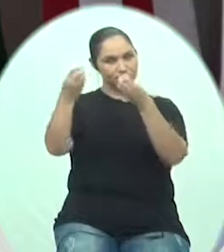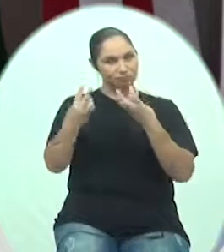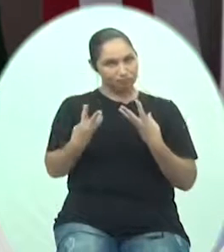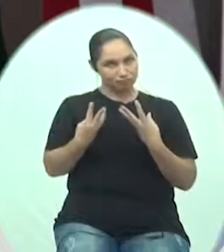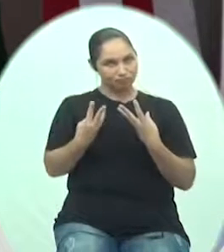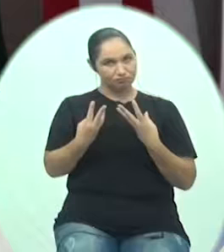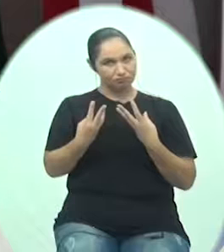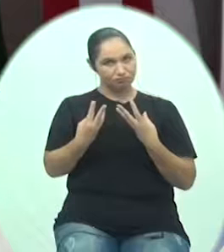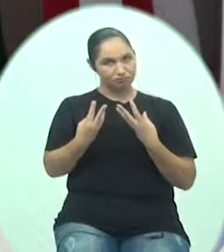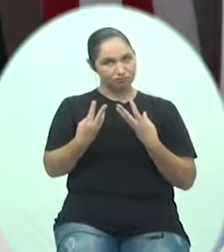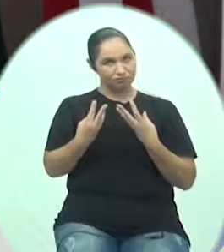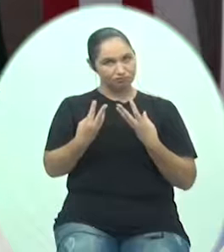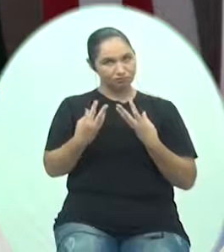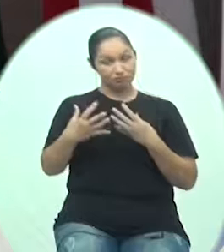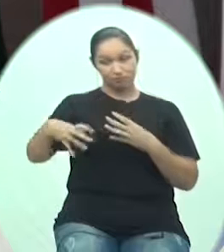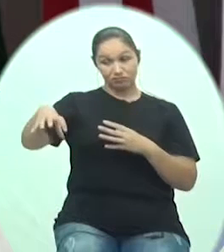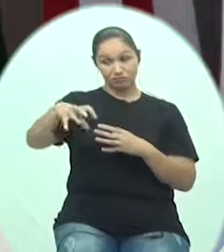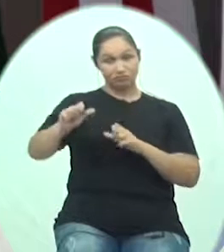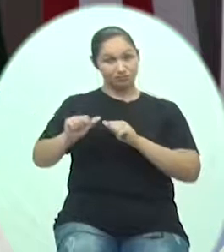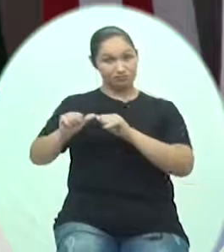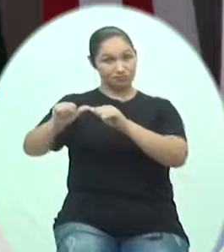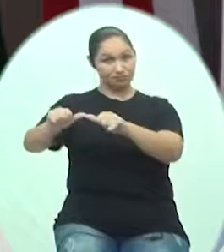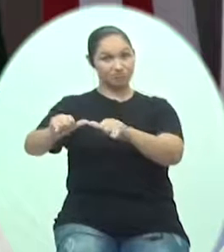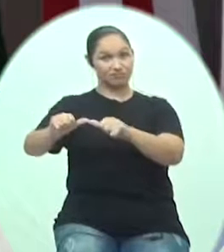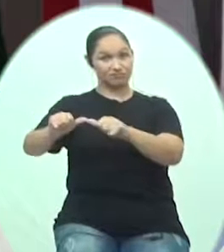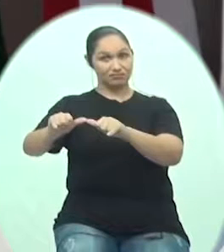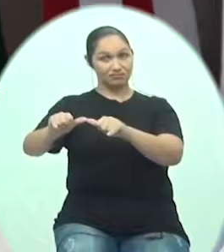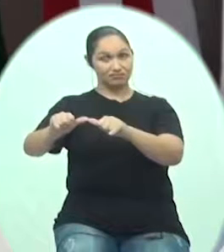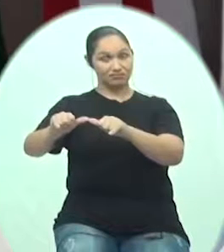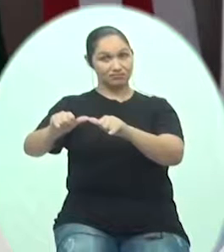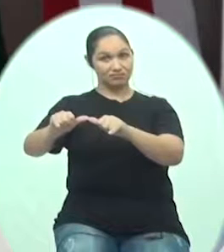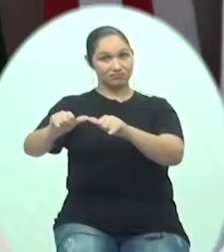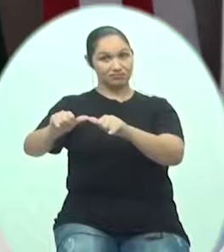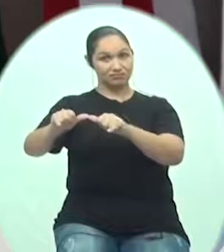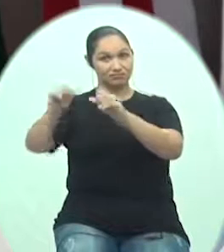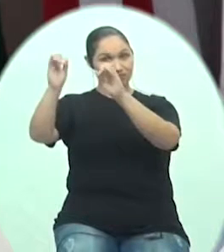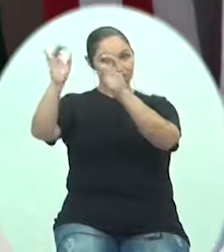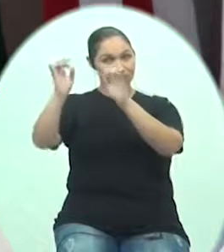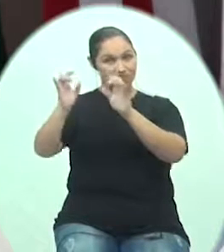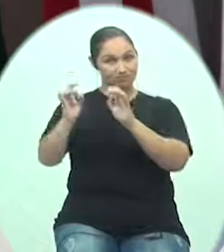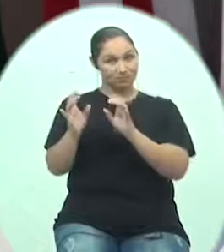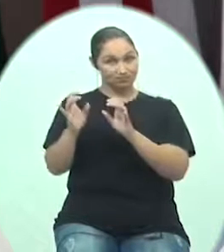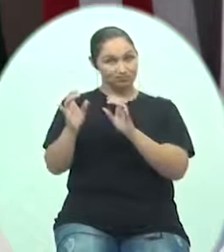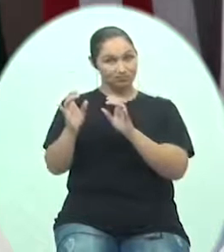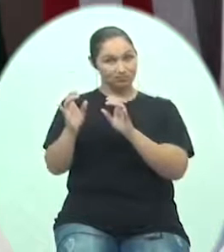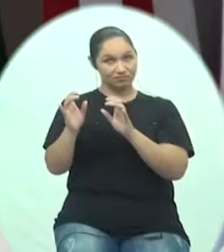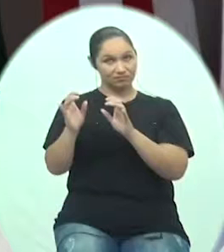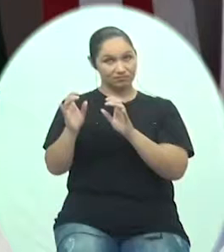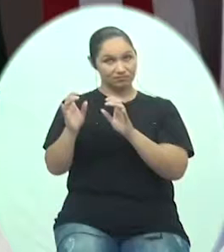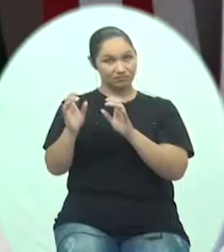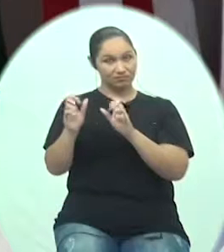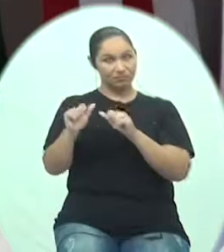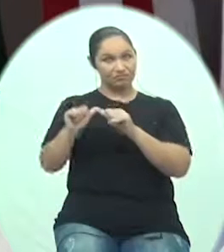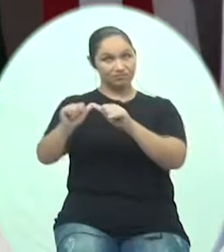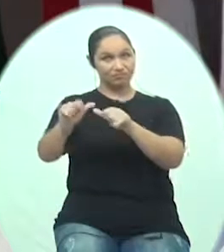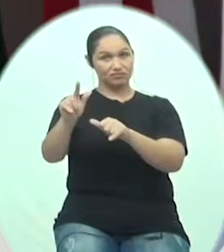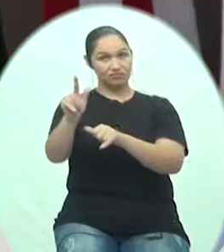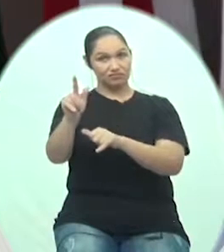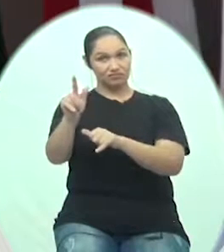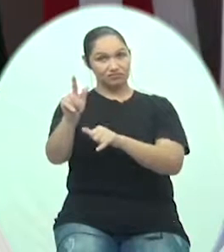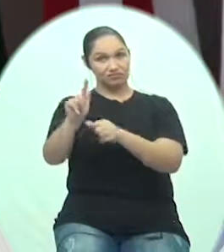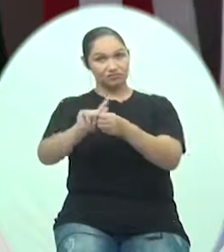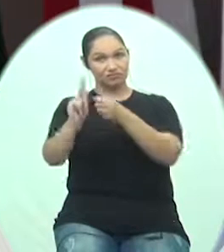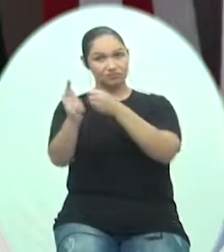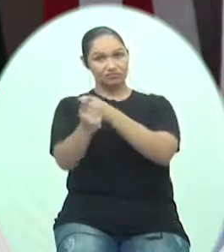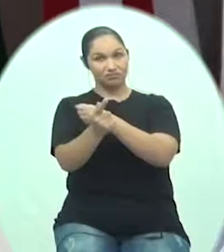eh de do setor supermercadista da nossa região que é muito forte aí especialmente falando da questão do gce A Busca